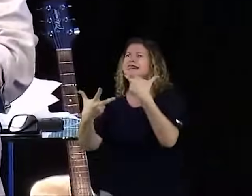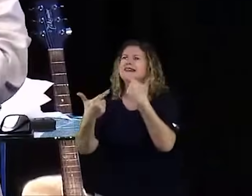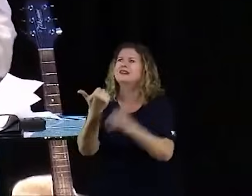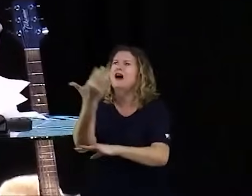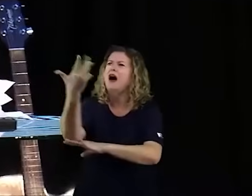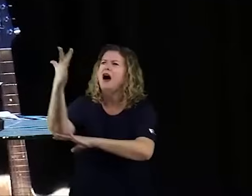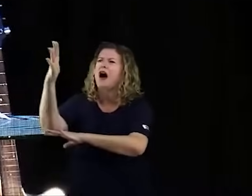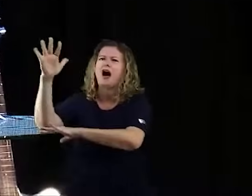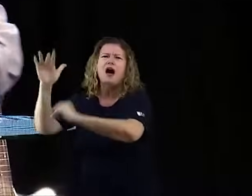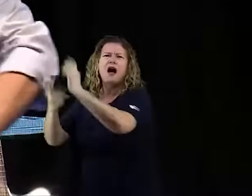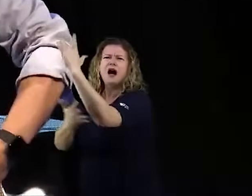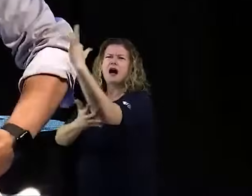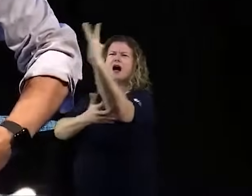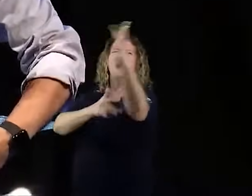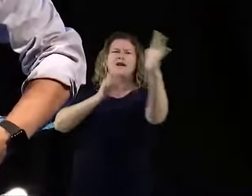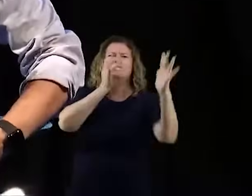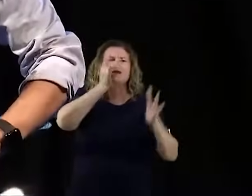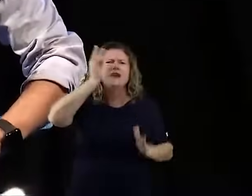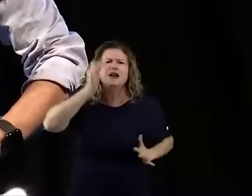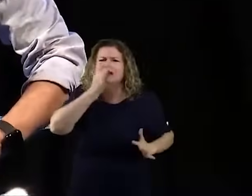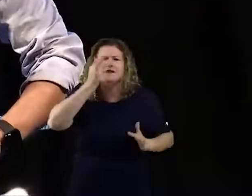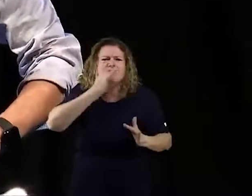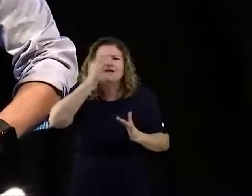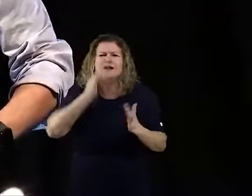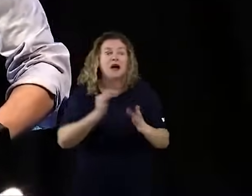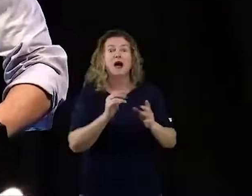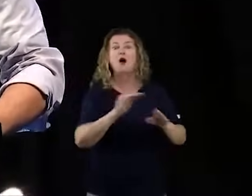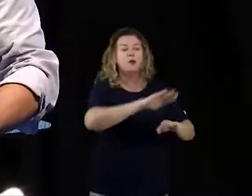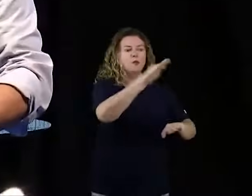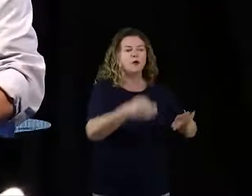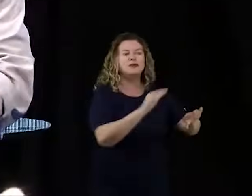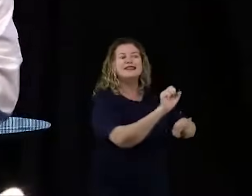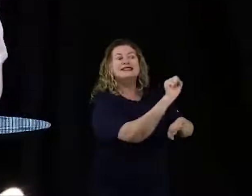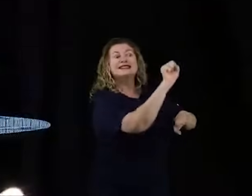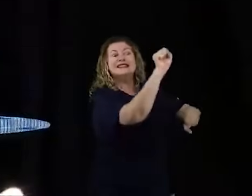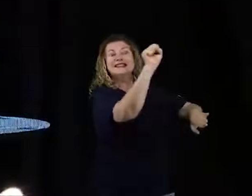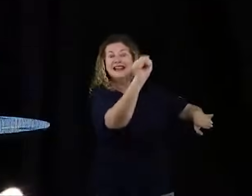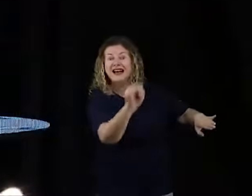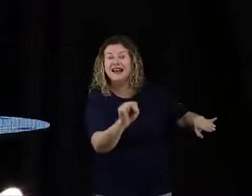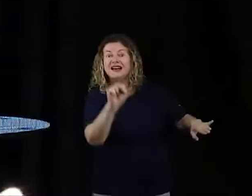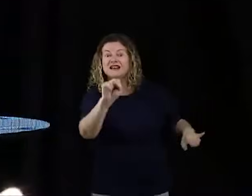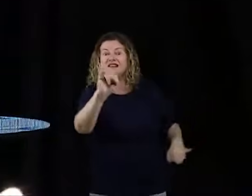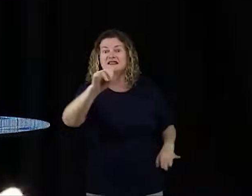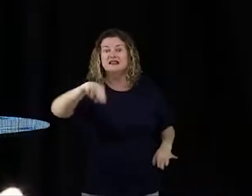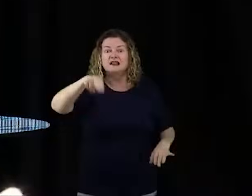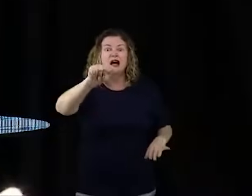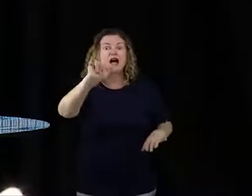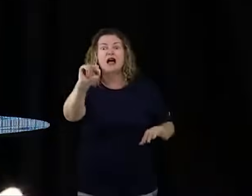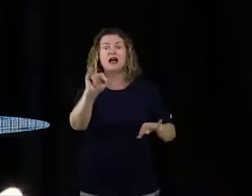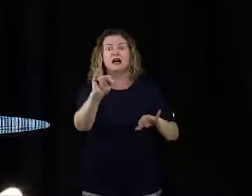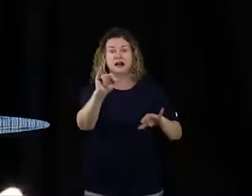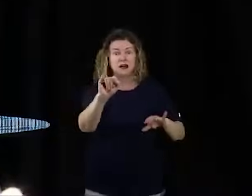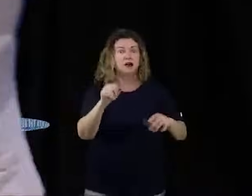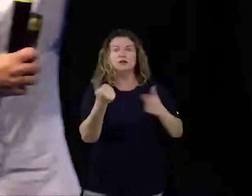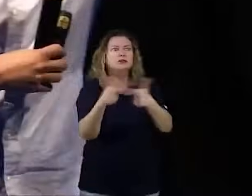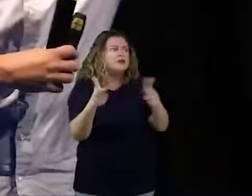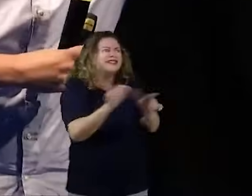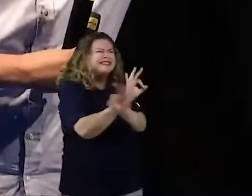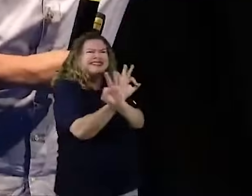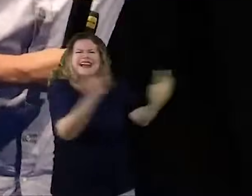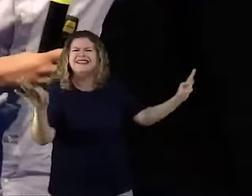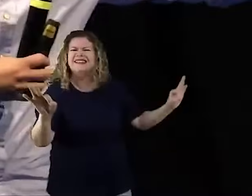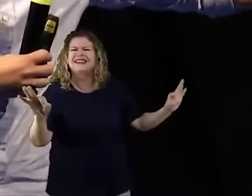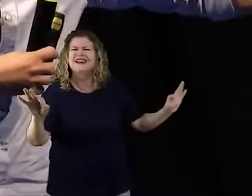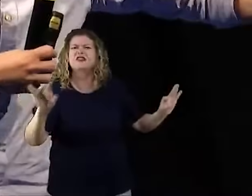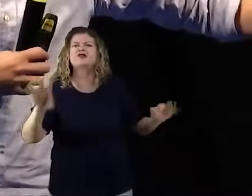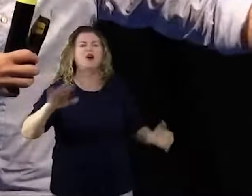Egito não tem nada é um deserto você encontra aquelas árvores de Acácia são pequenininhas assim são